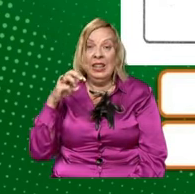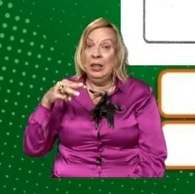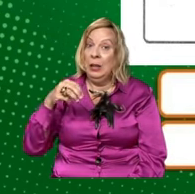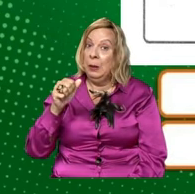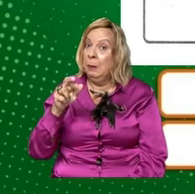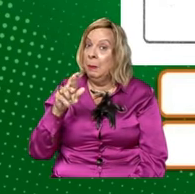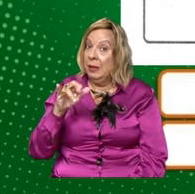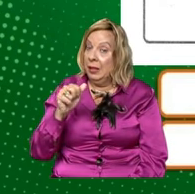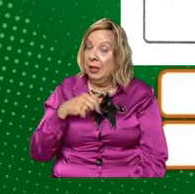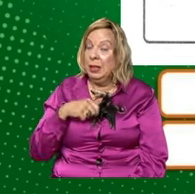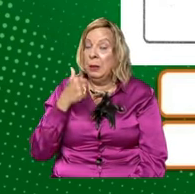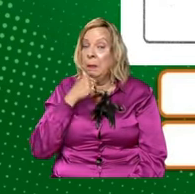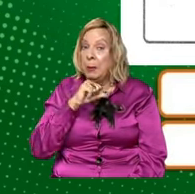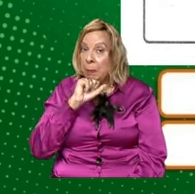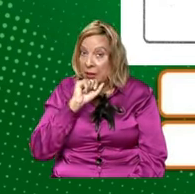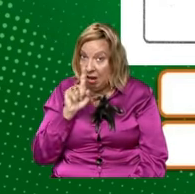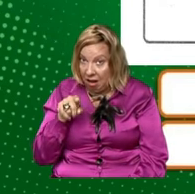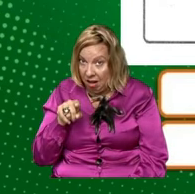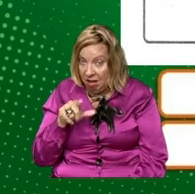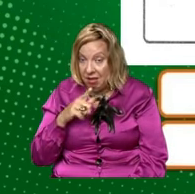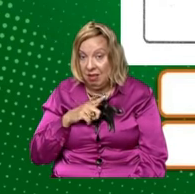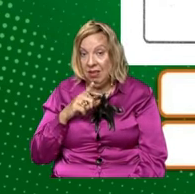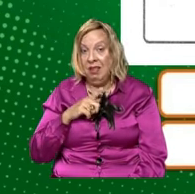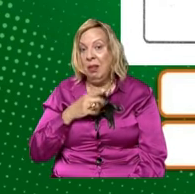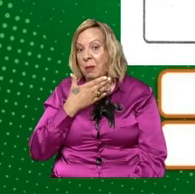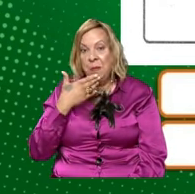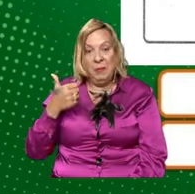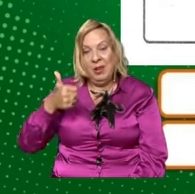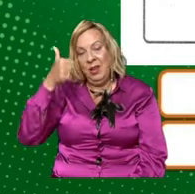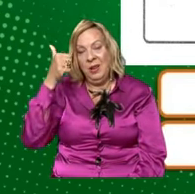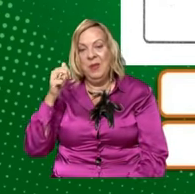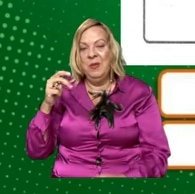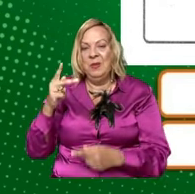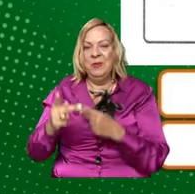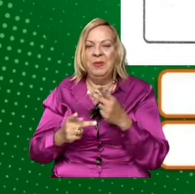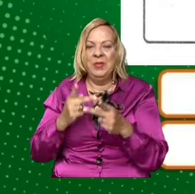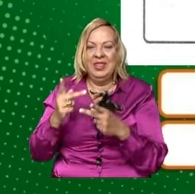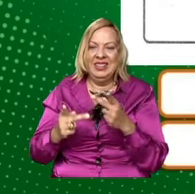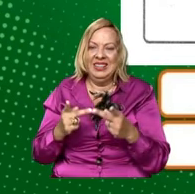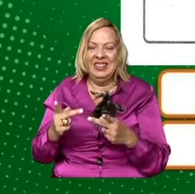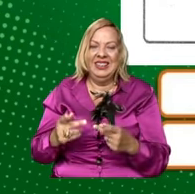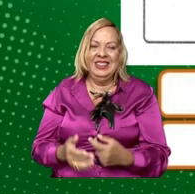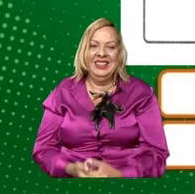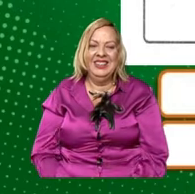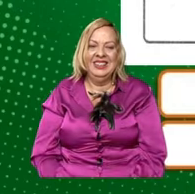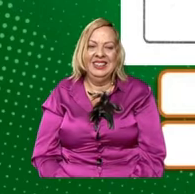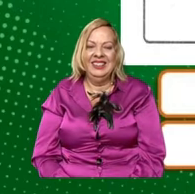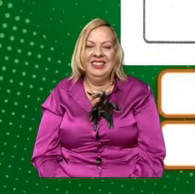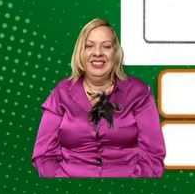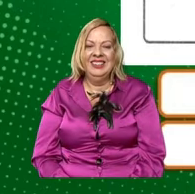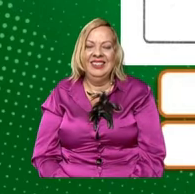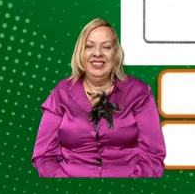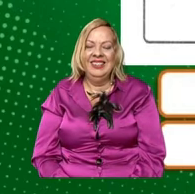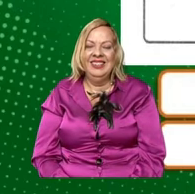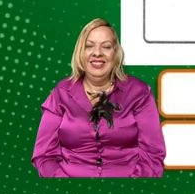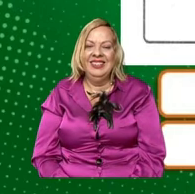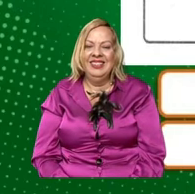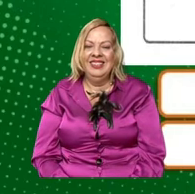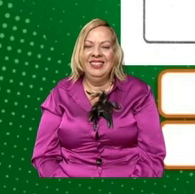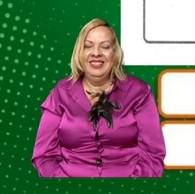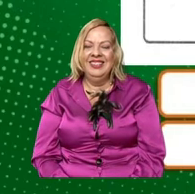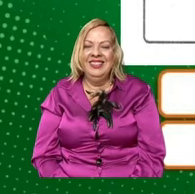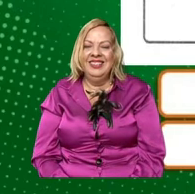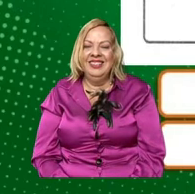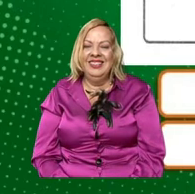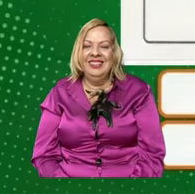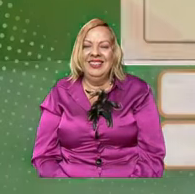você é mamãe, mas se você for mamãe, é o melhor presente, o melhor dia das mães da sua vida, tenho certeza absoluta, pois